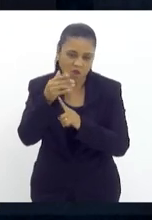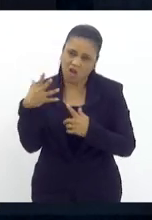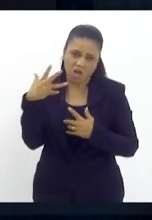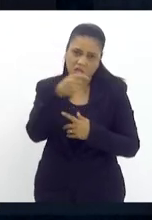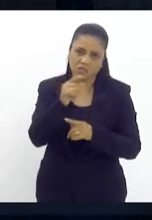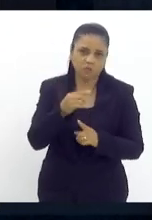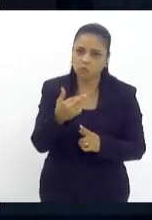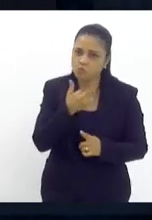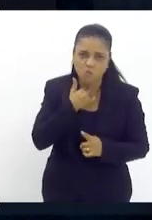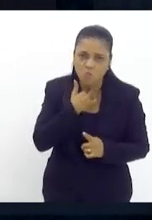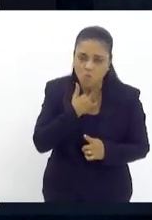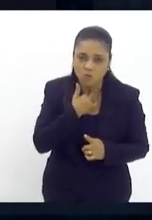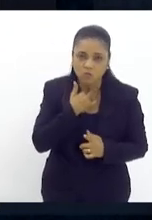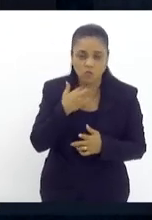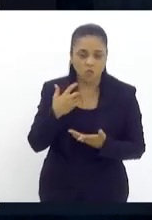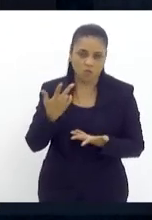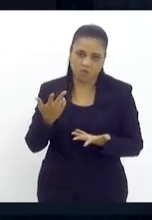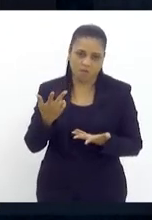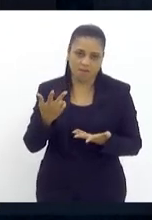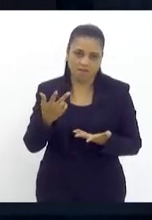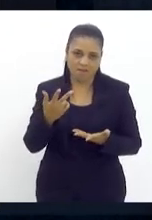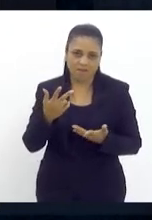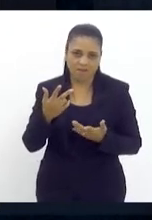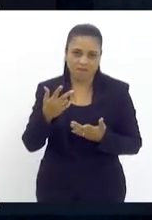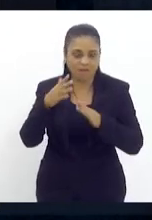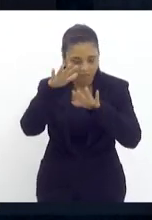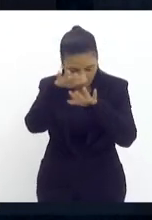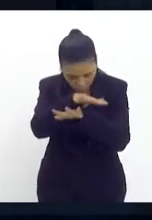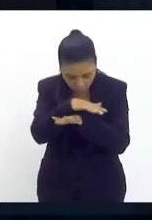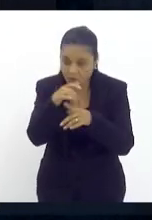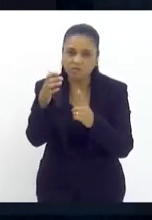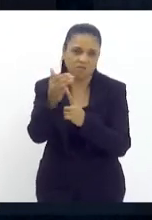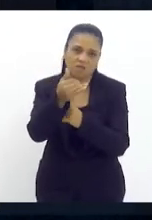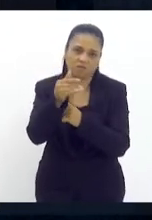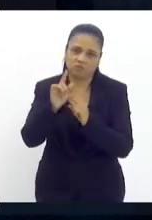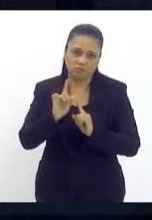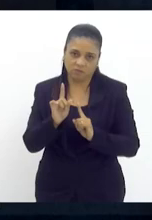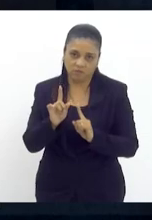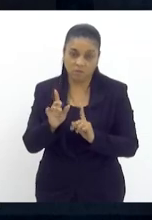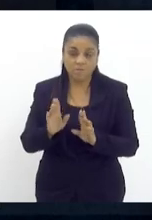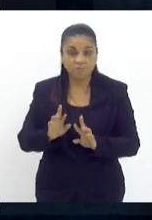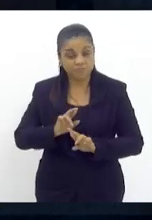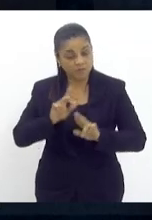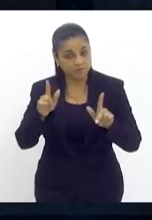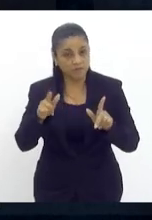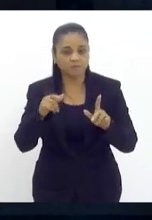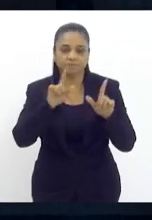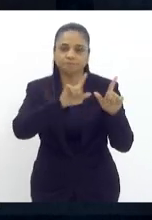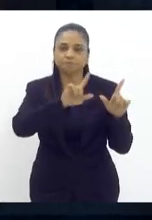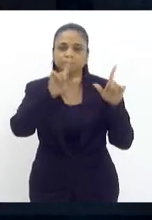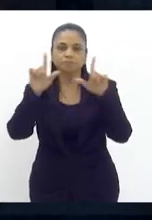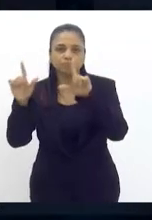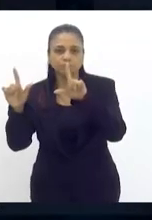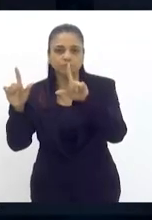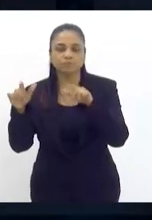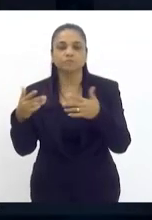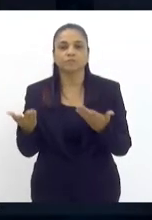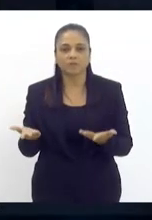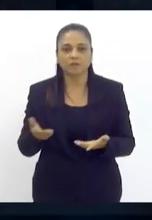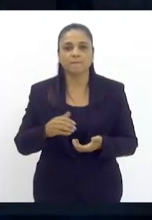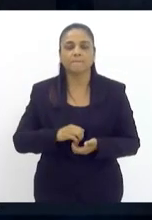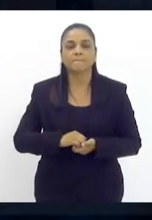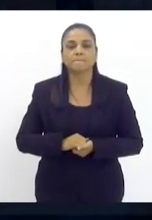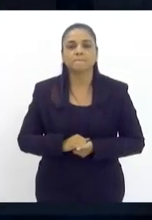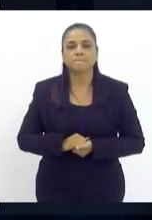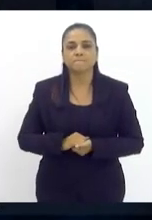maravilhosa e vou me ajoelhar diante da tecnologia. Tá? Próximo, por favor. Eu já me perdi